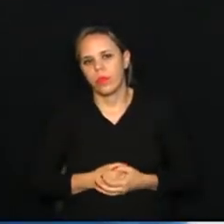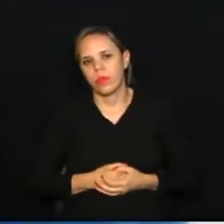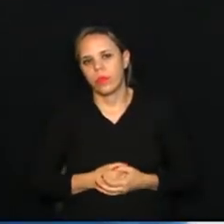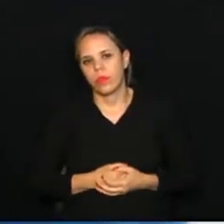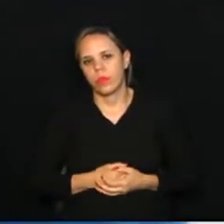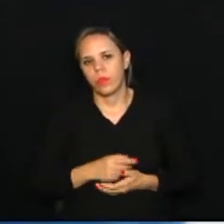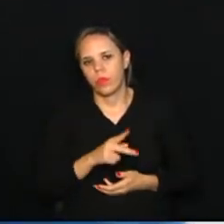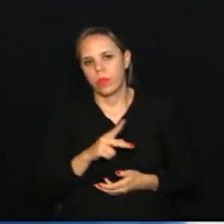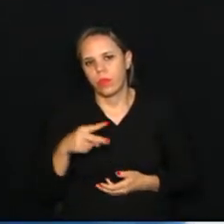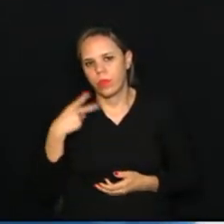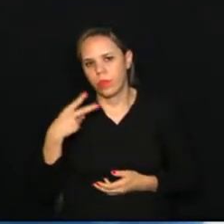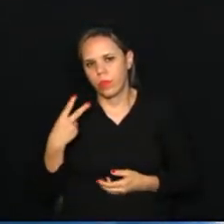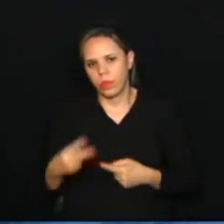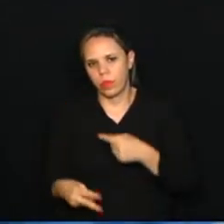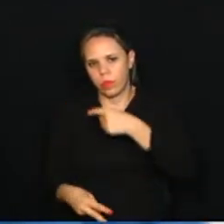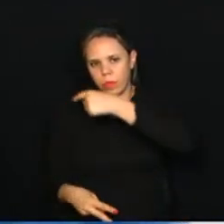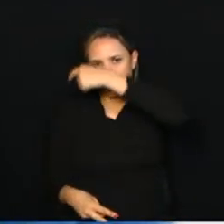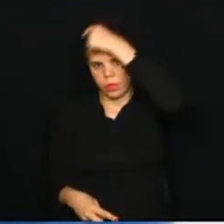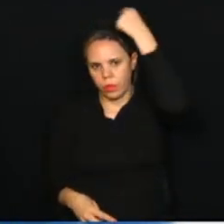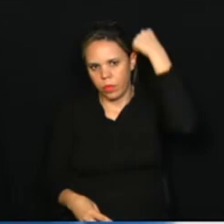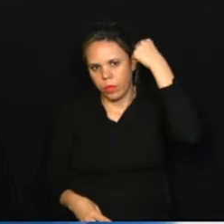presidente, vereador Paulo Gaspar.